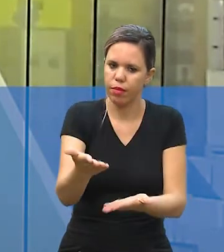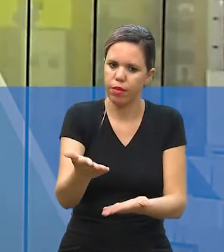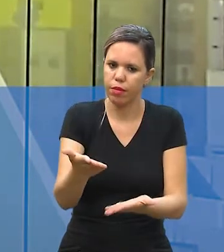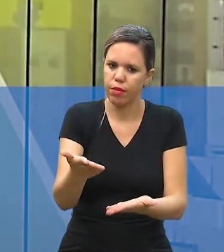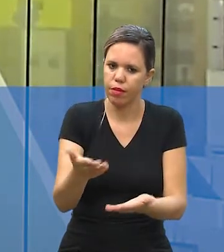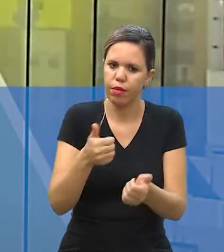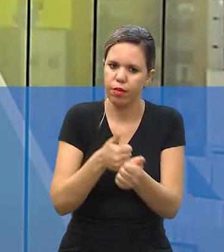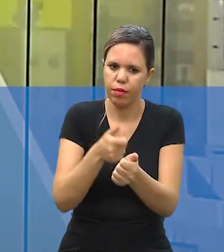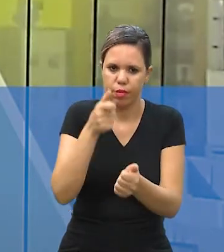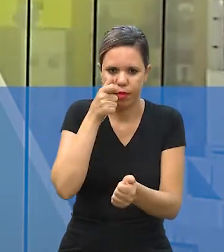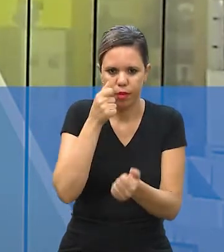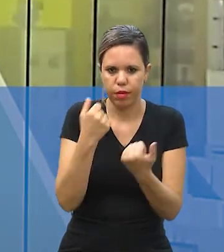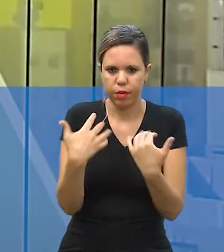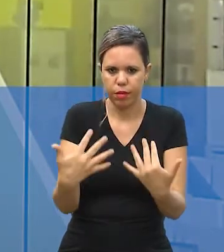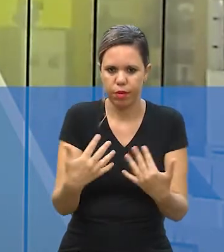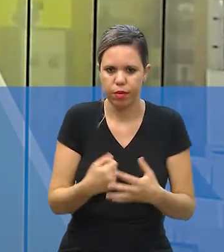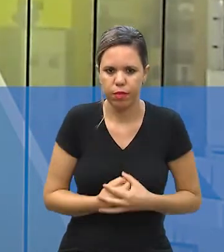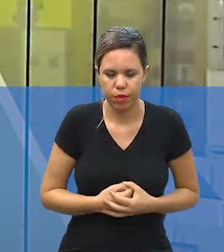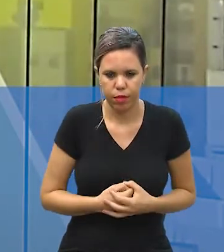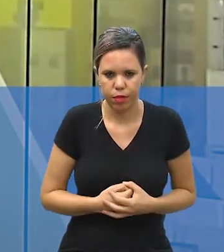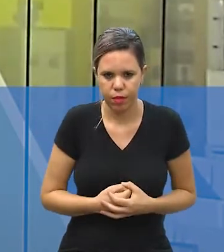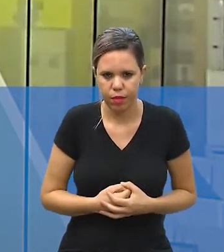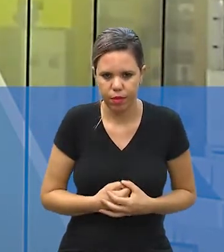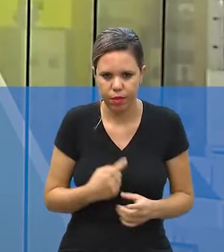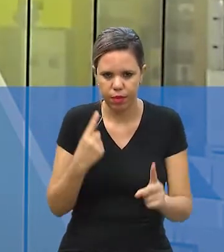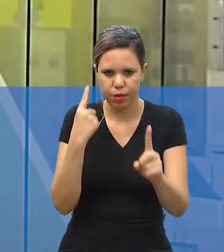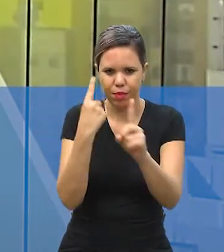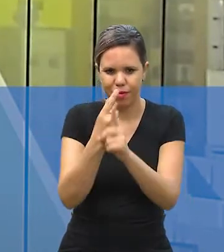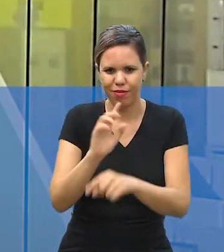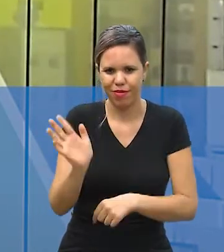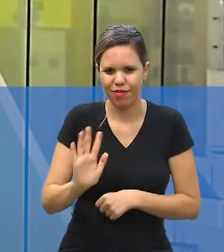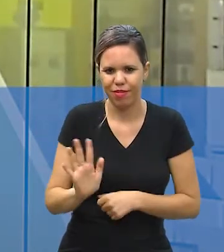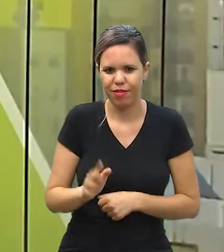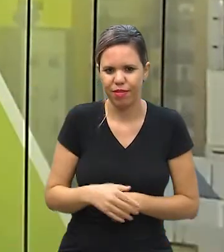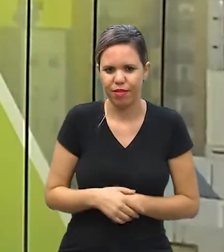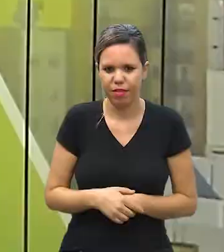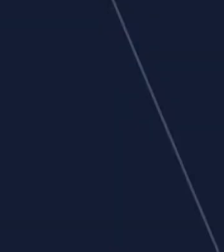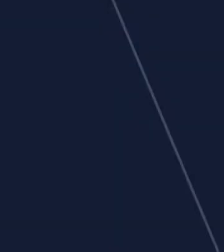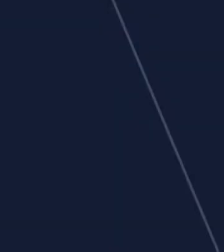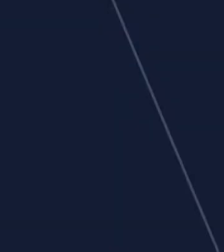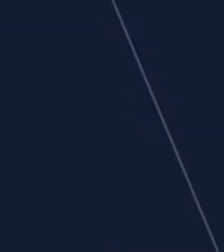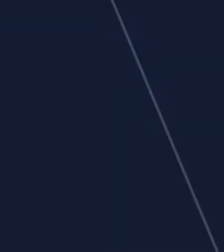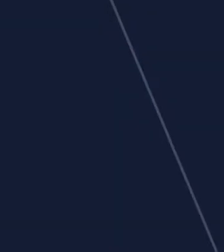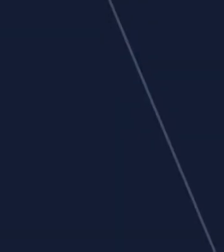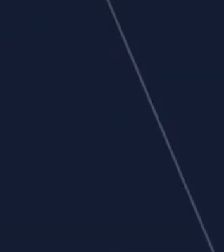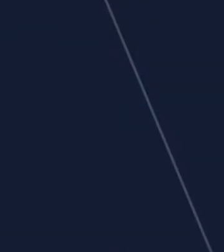obrigado pela sua companhia, pela sua audiência e até a próxima. Tchau, tchau.